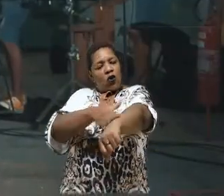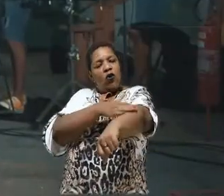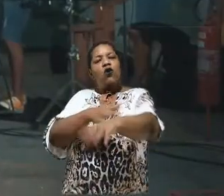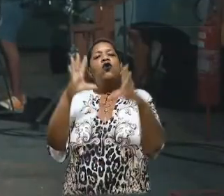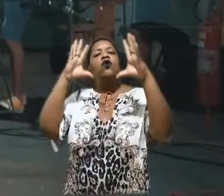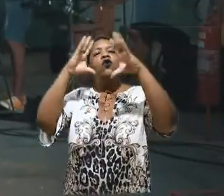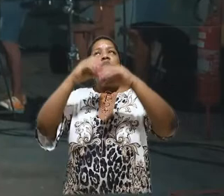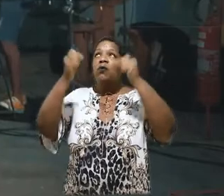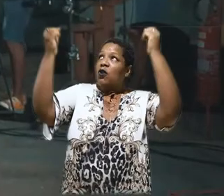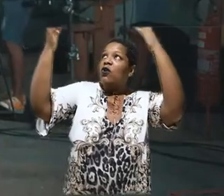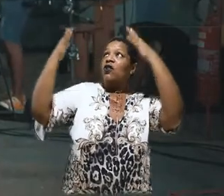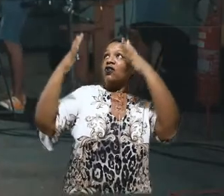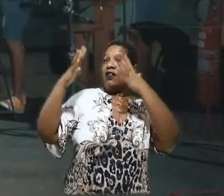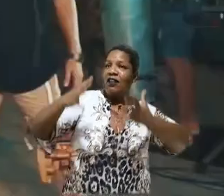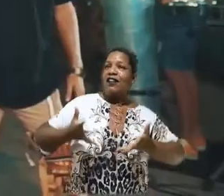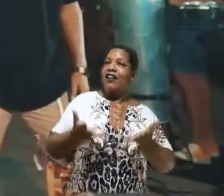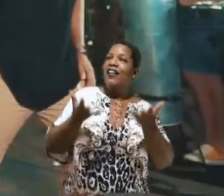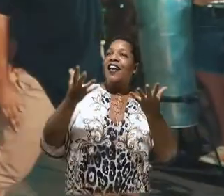pele escura